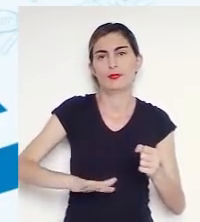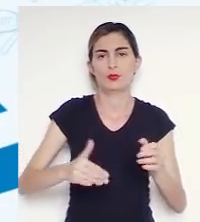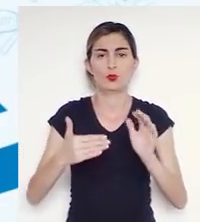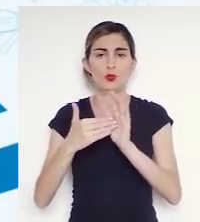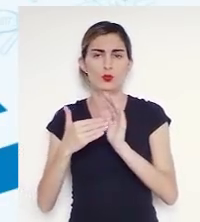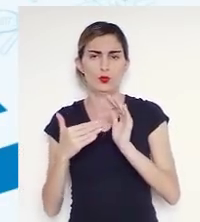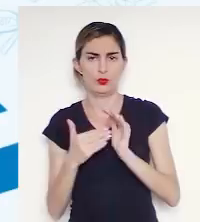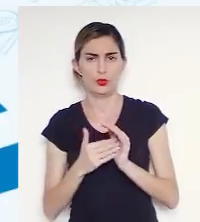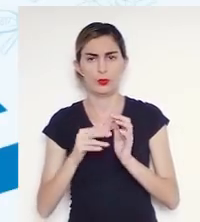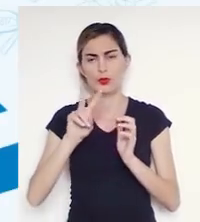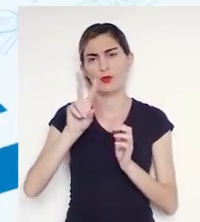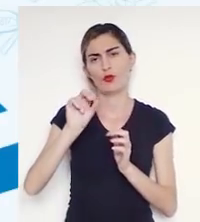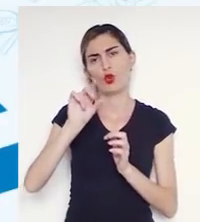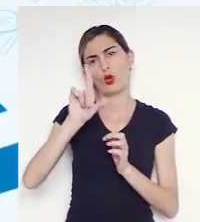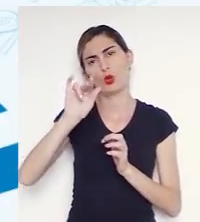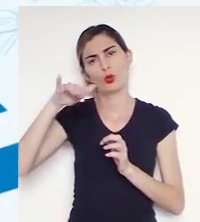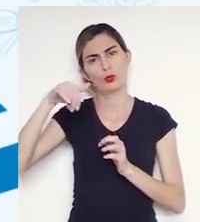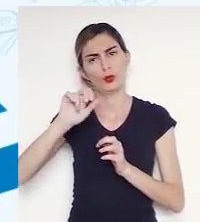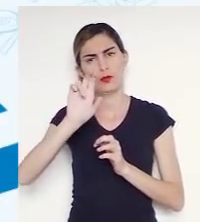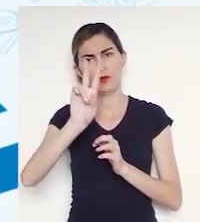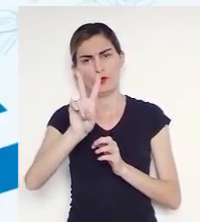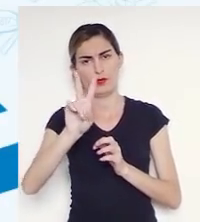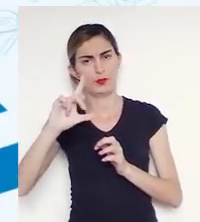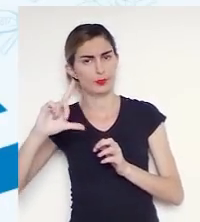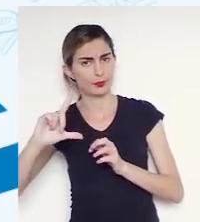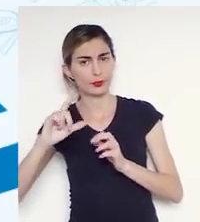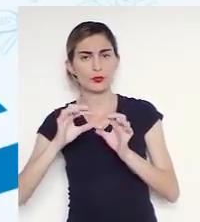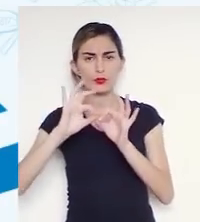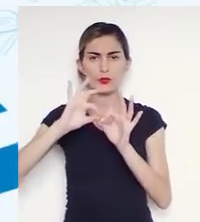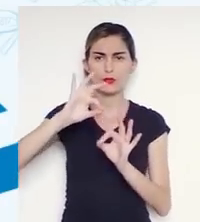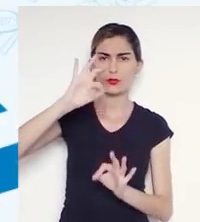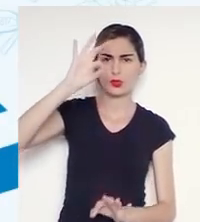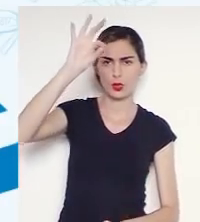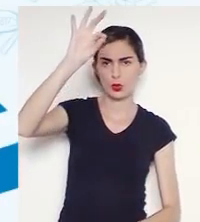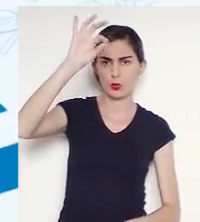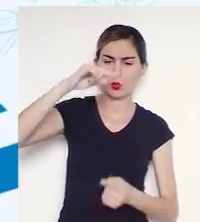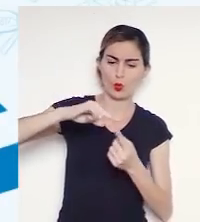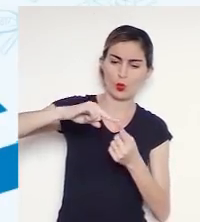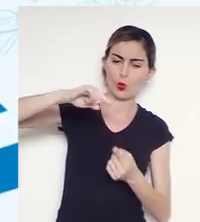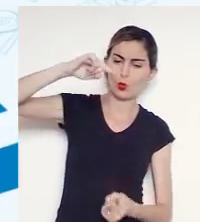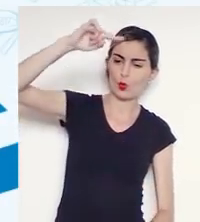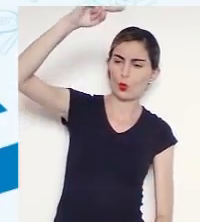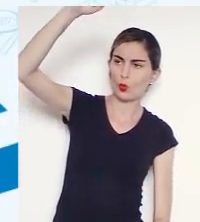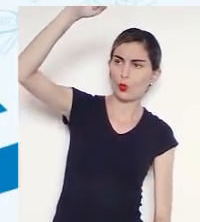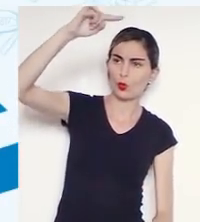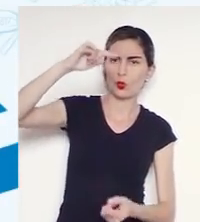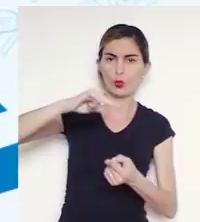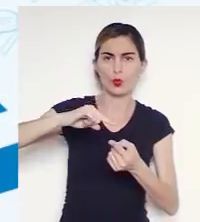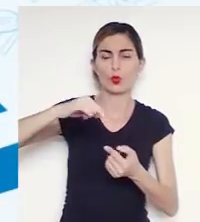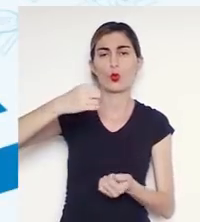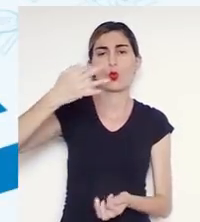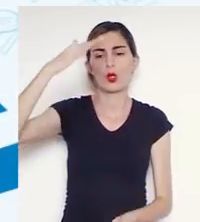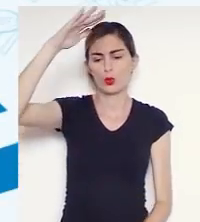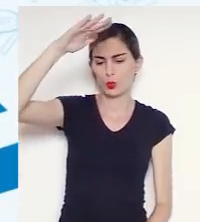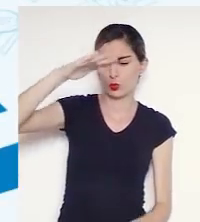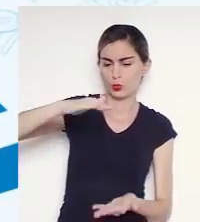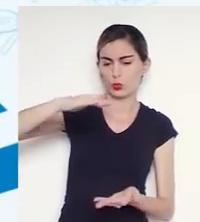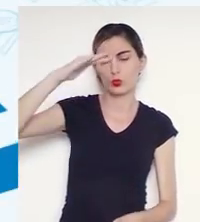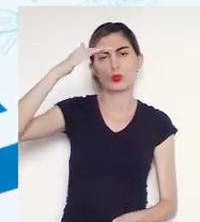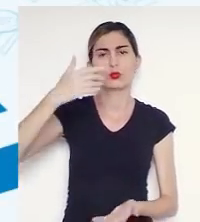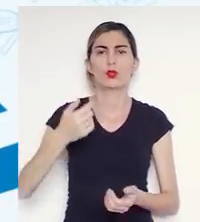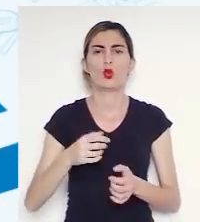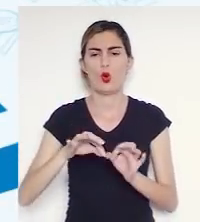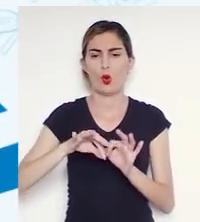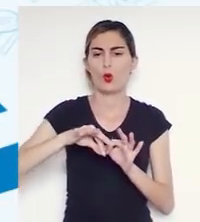por último, o volume, que é justamente o metro cúbico. O comprimento tem a ver com perímetro,